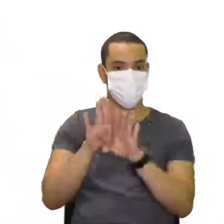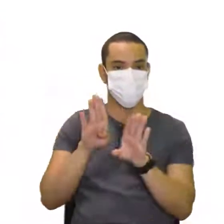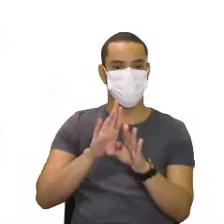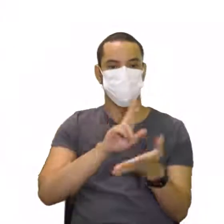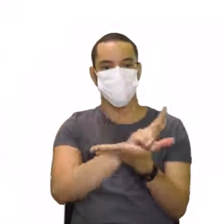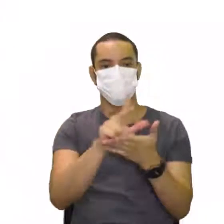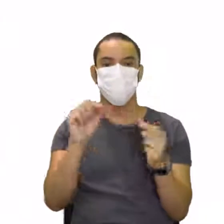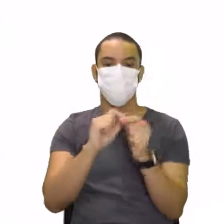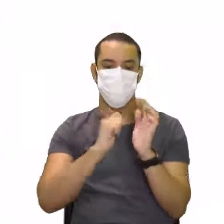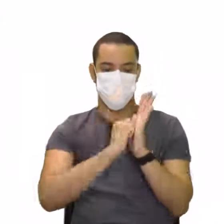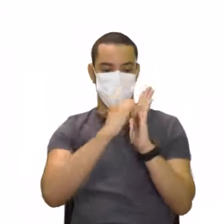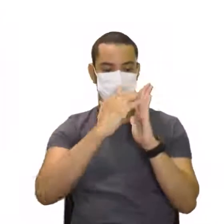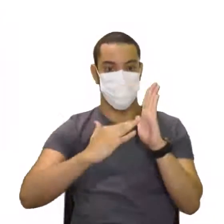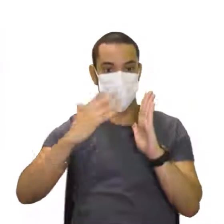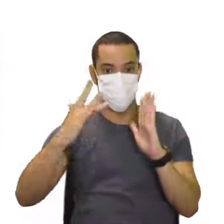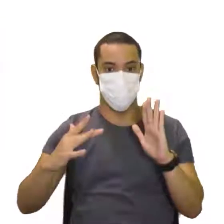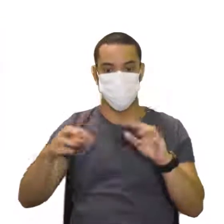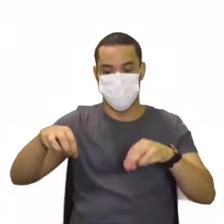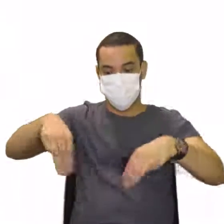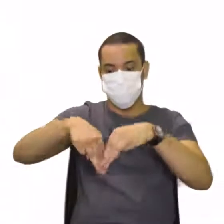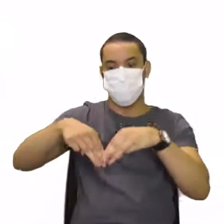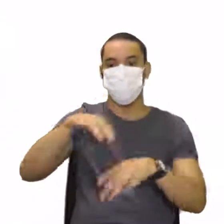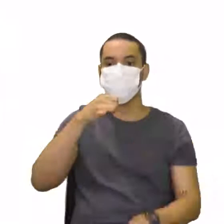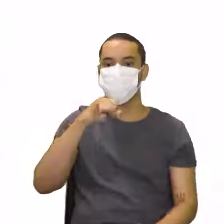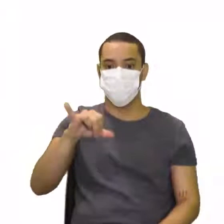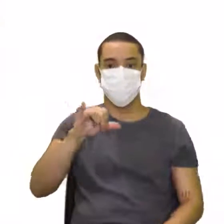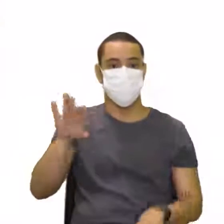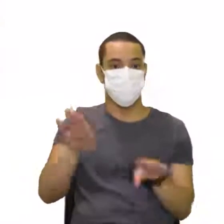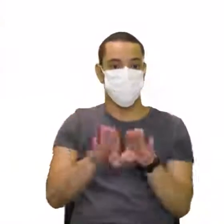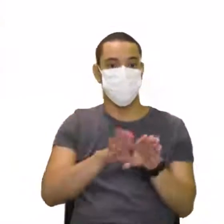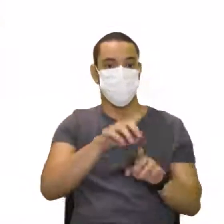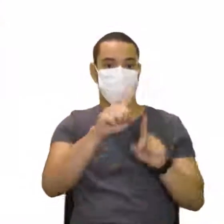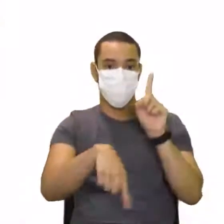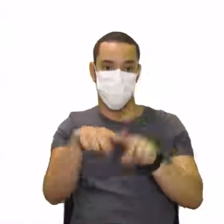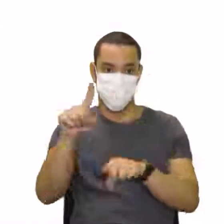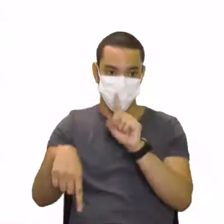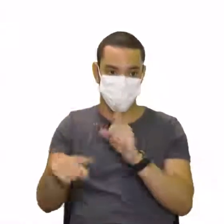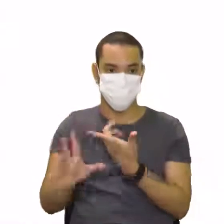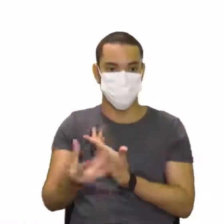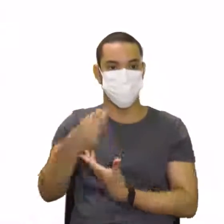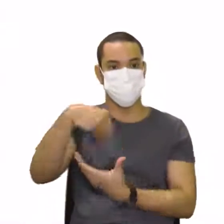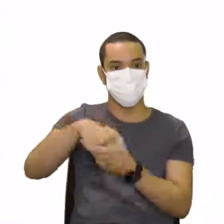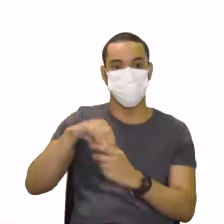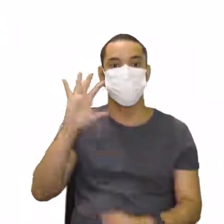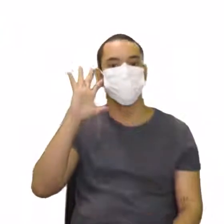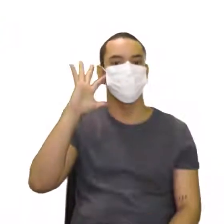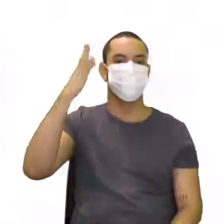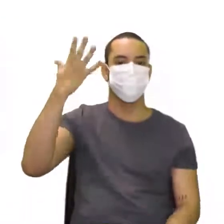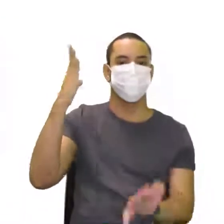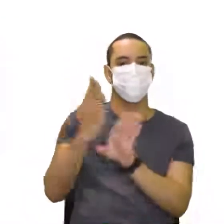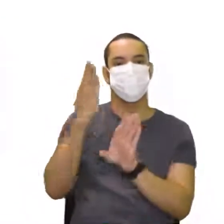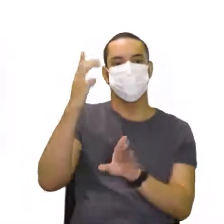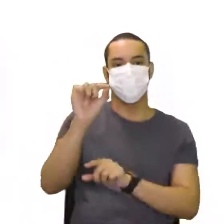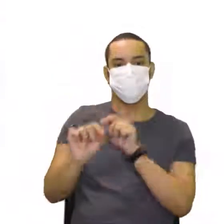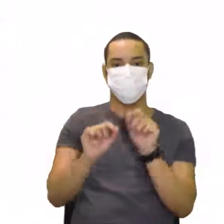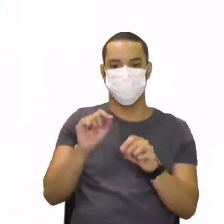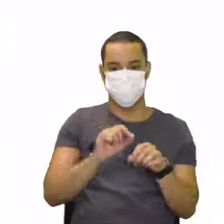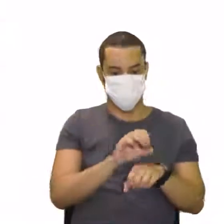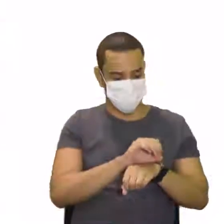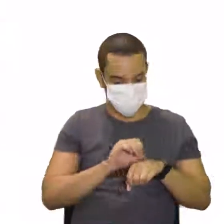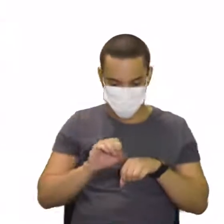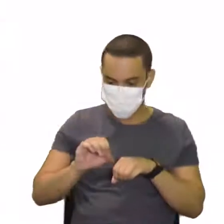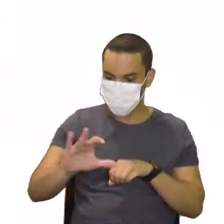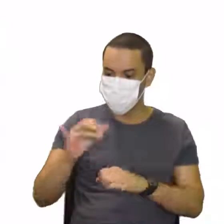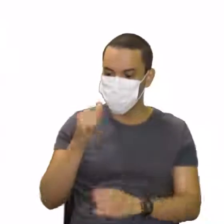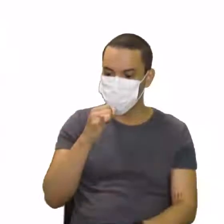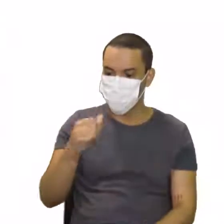de correntes elétricas e variáveis e de sua propagação através dos meios condutores. Então, isso